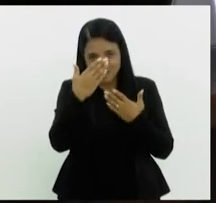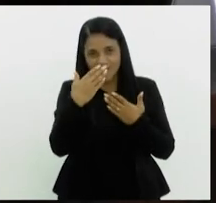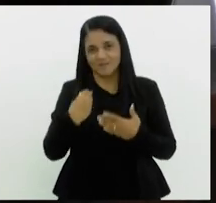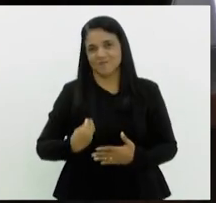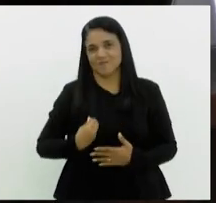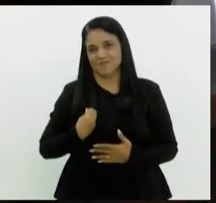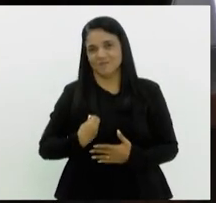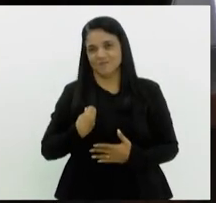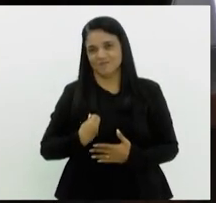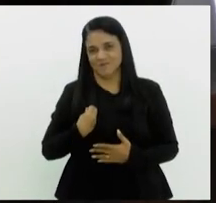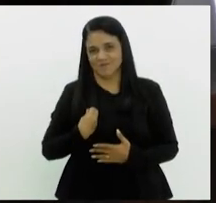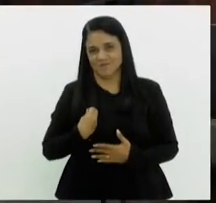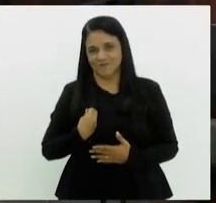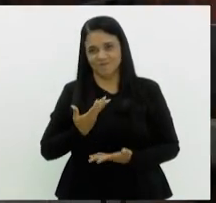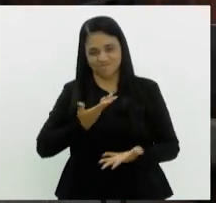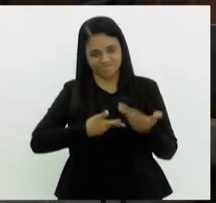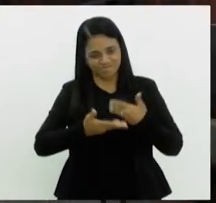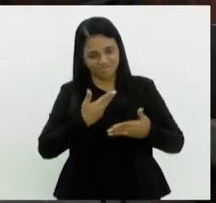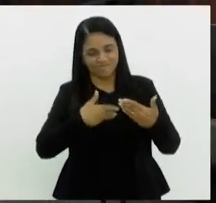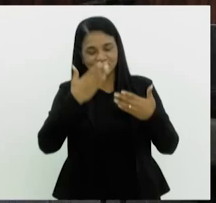bom?